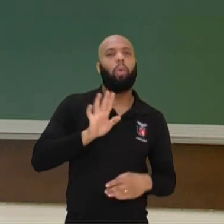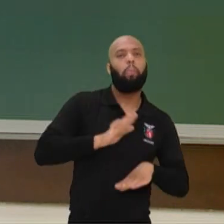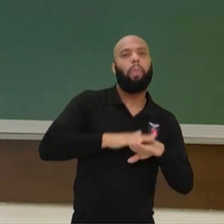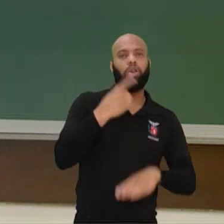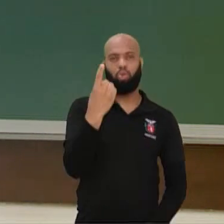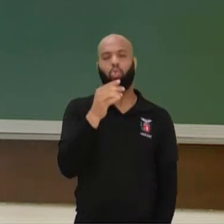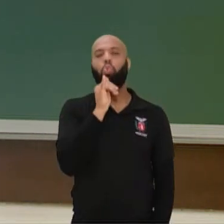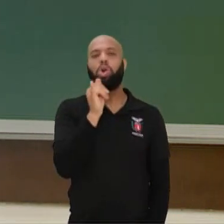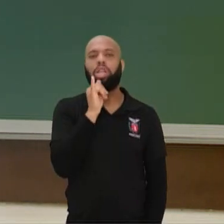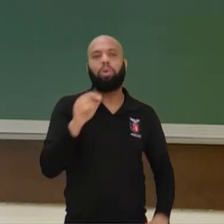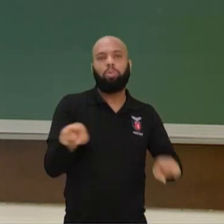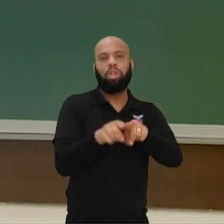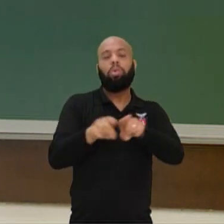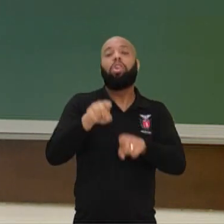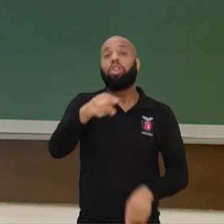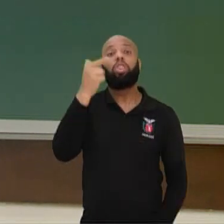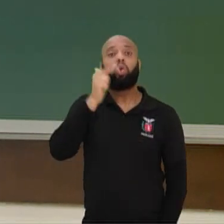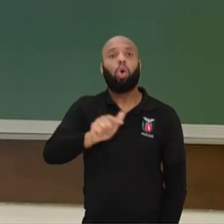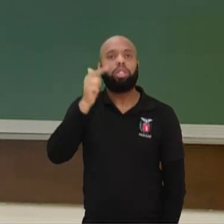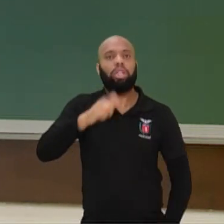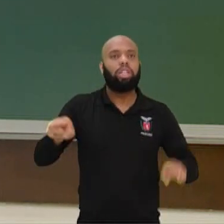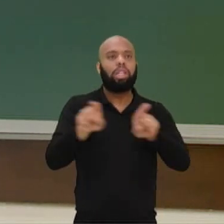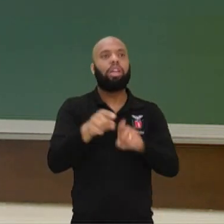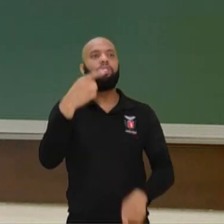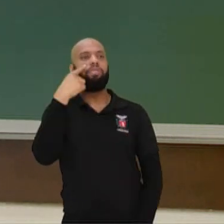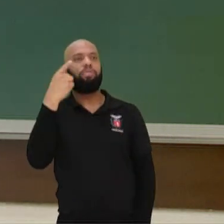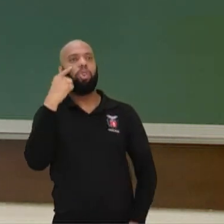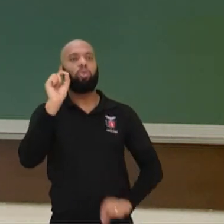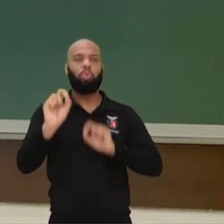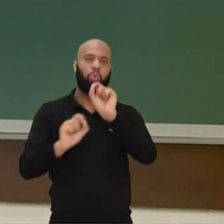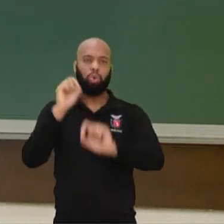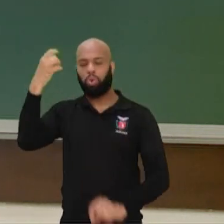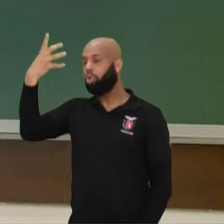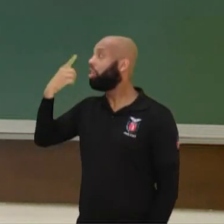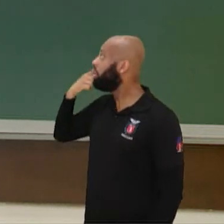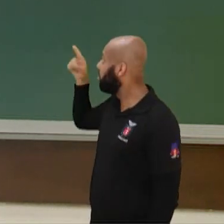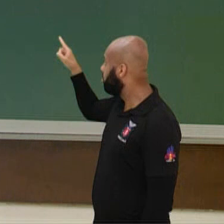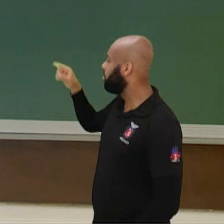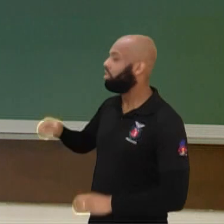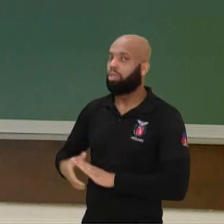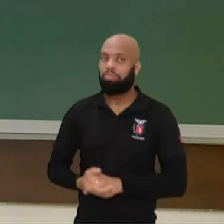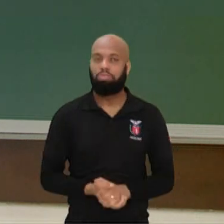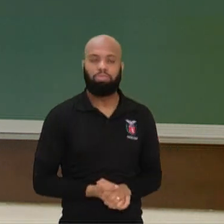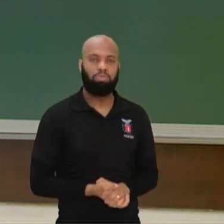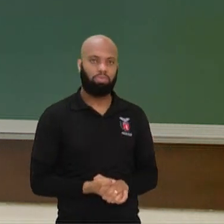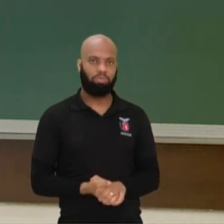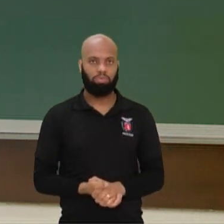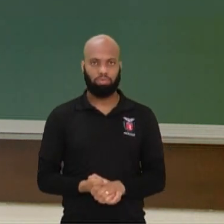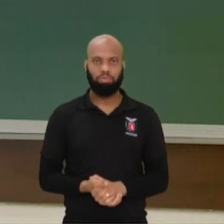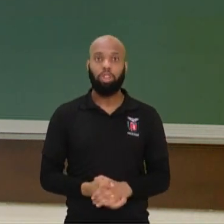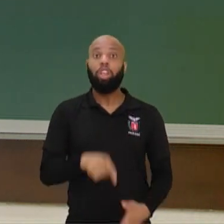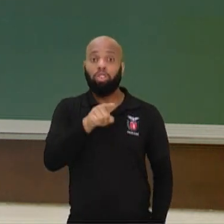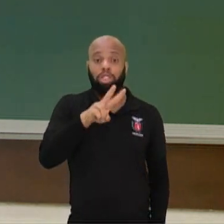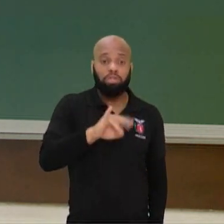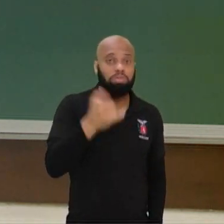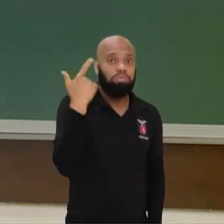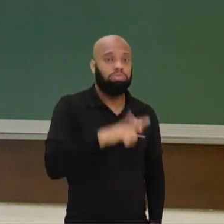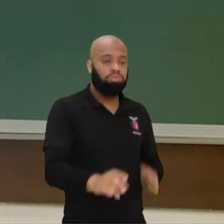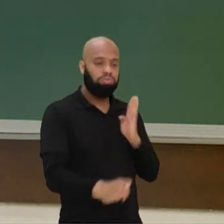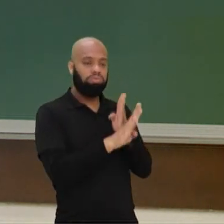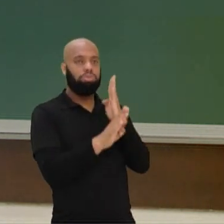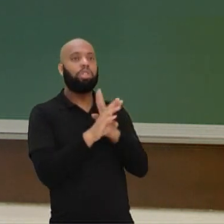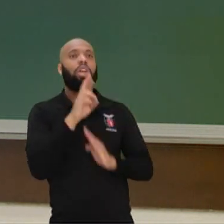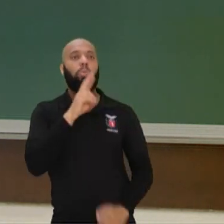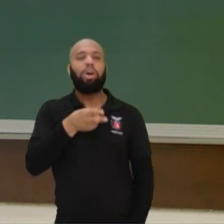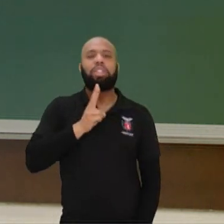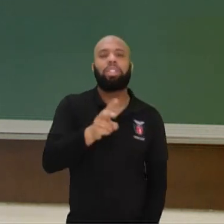uma sequência para que vocês possam ver, né? E vocês possam identificar que o resultado sempre vai